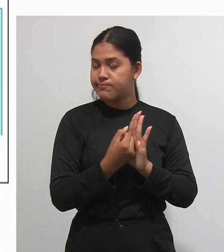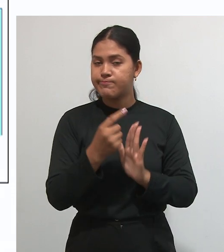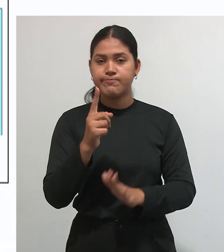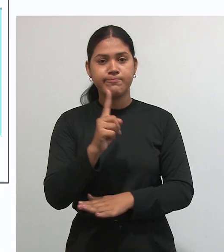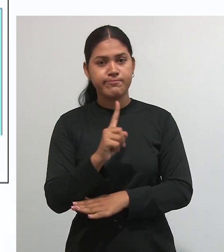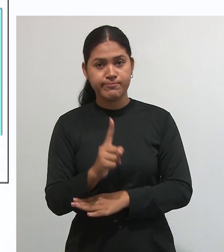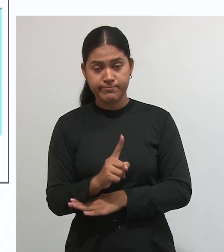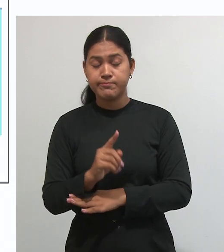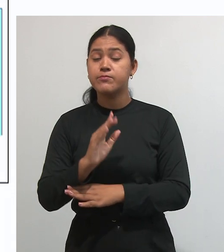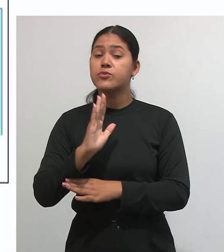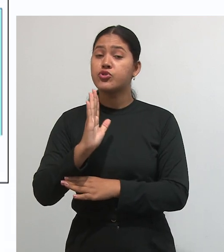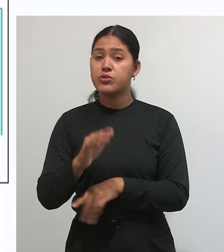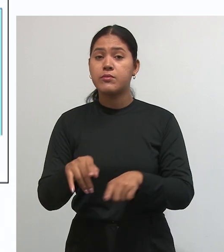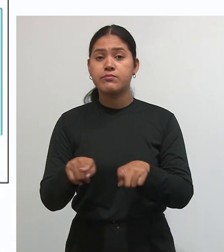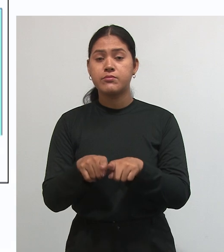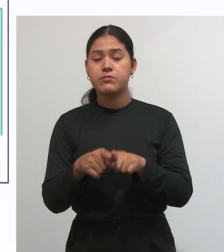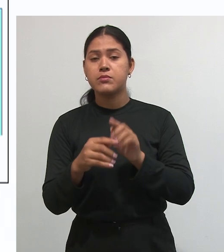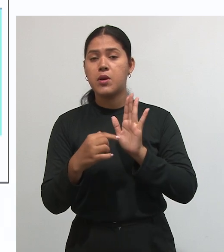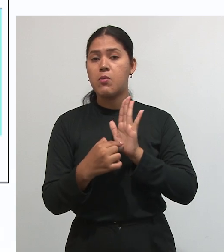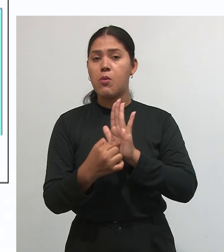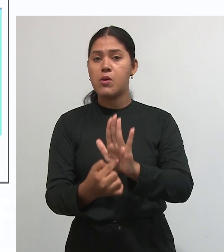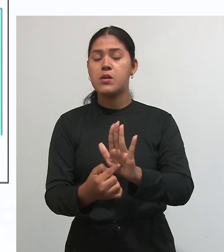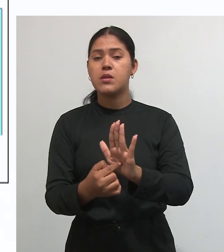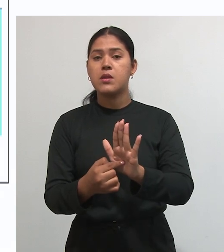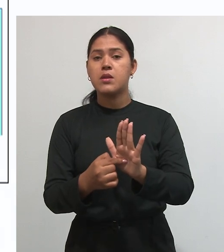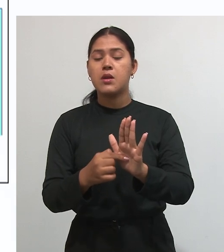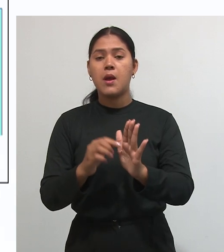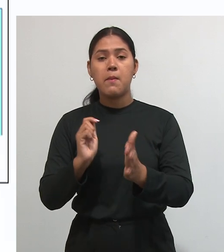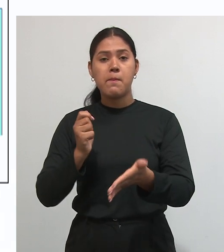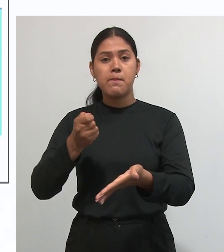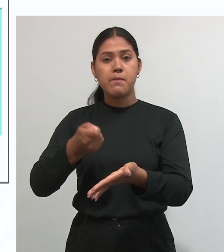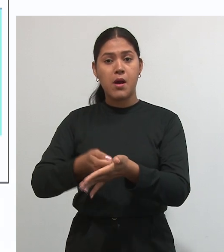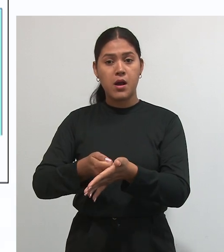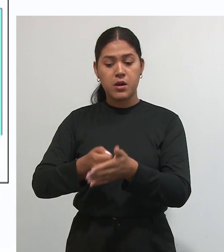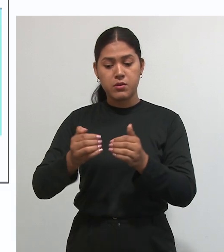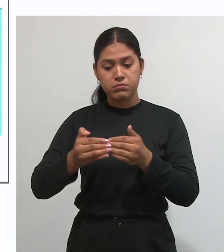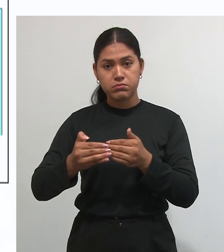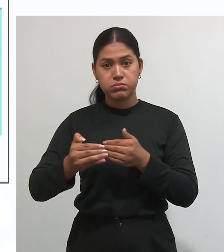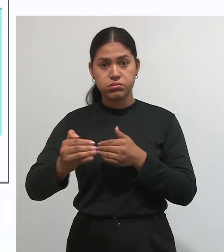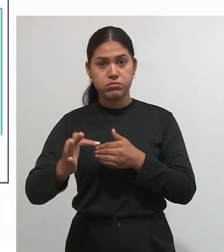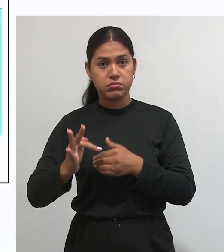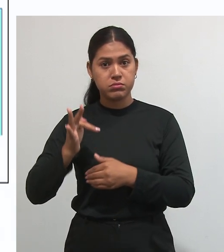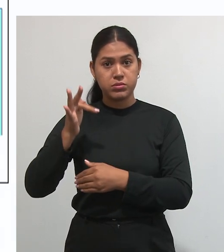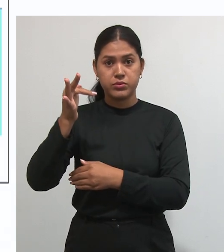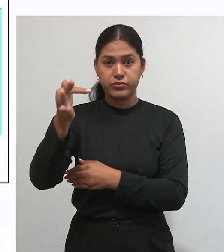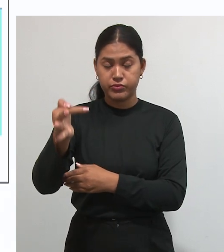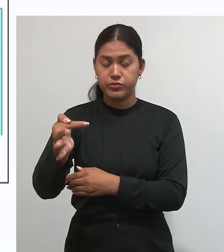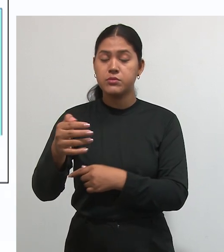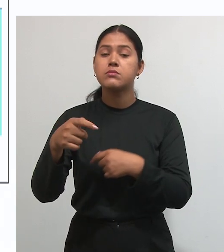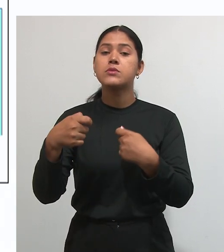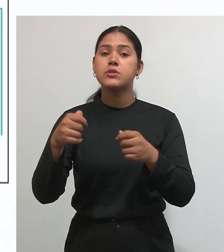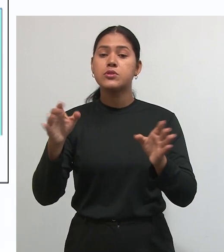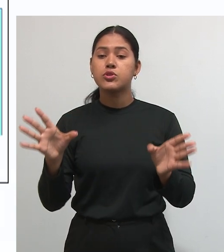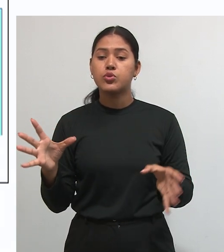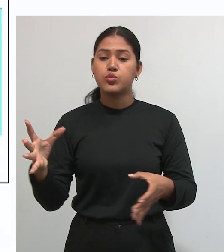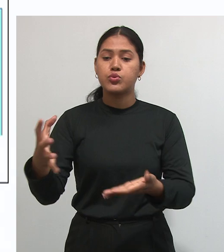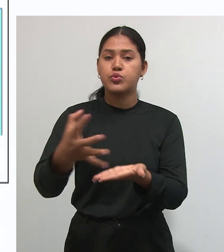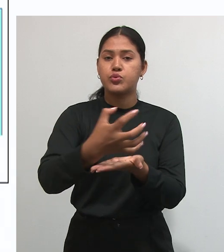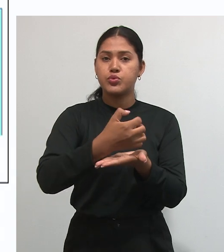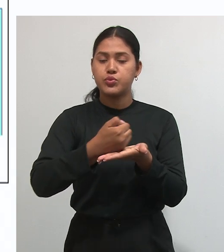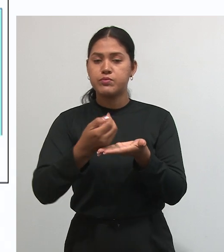no exercício para compensar a inclusão na despesa orçamentária. Olha aqui, gente, aqui que é feito todo aquele